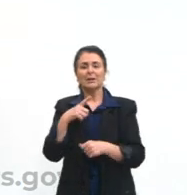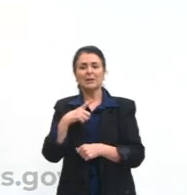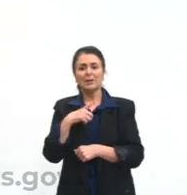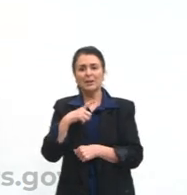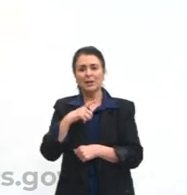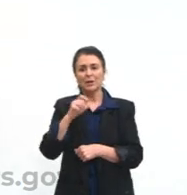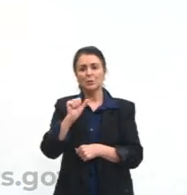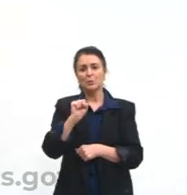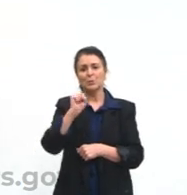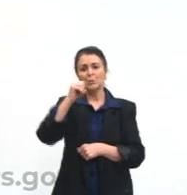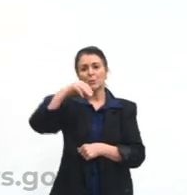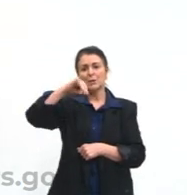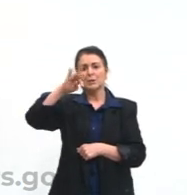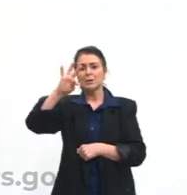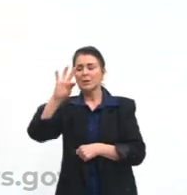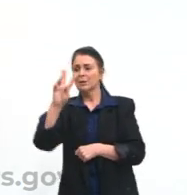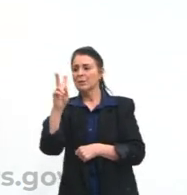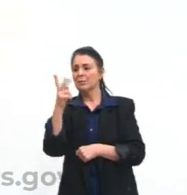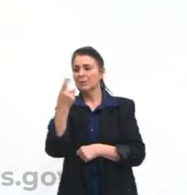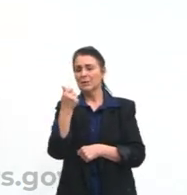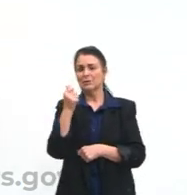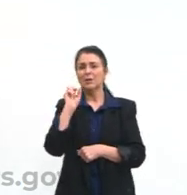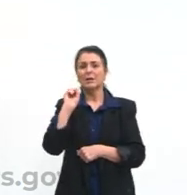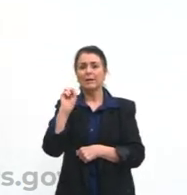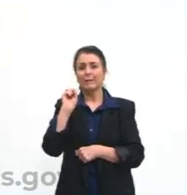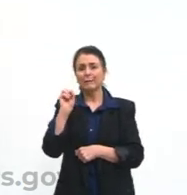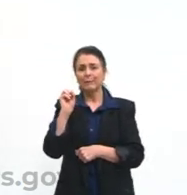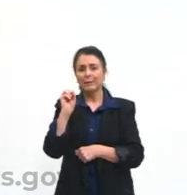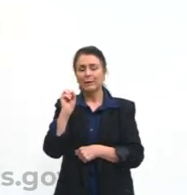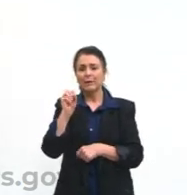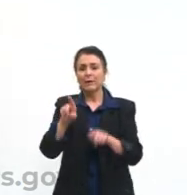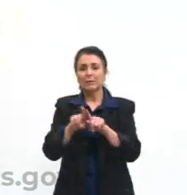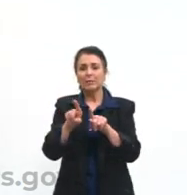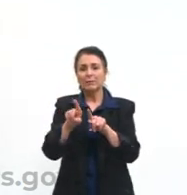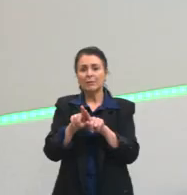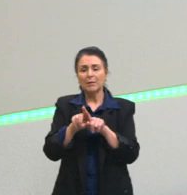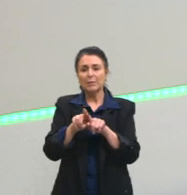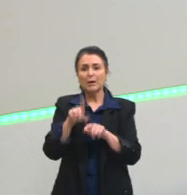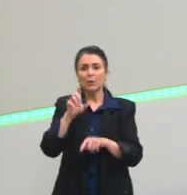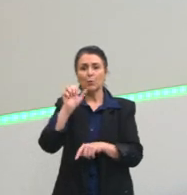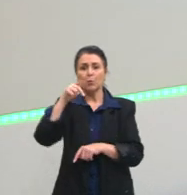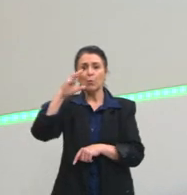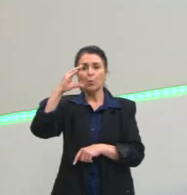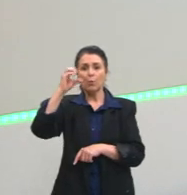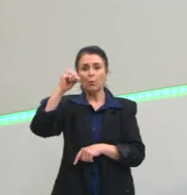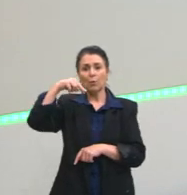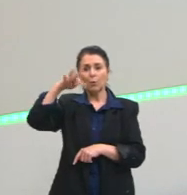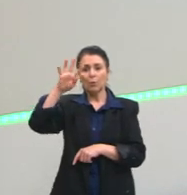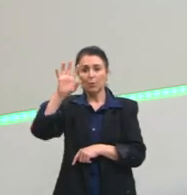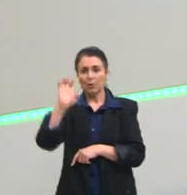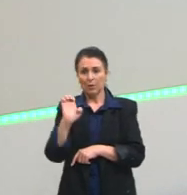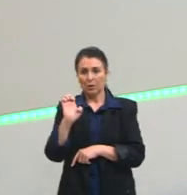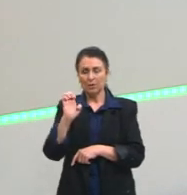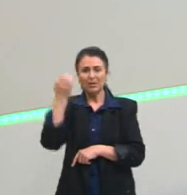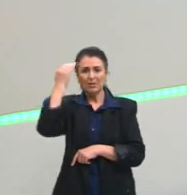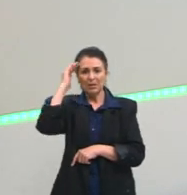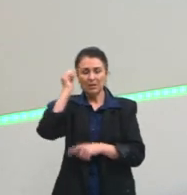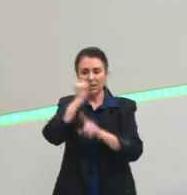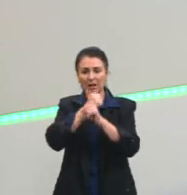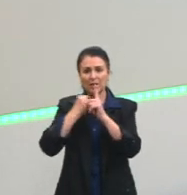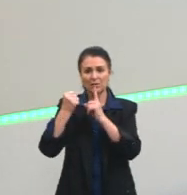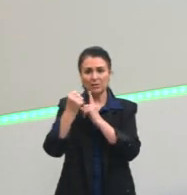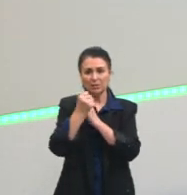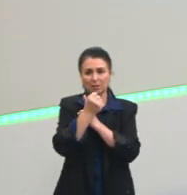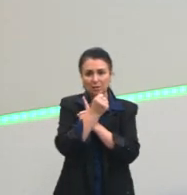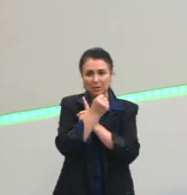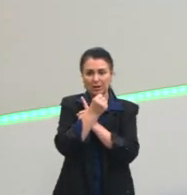vão admite e do Augusto Comte de entender a sociedade com uma ciência é pesquisar se você vai